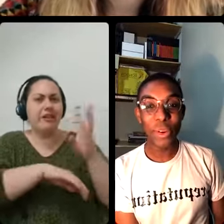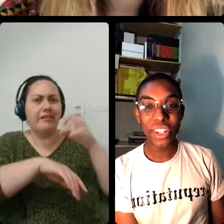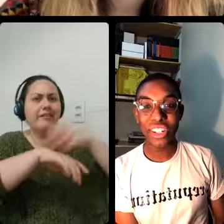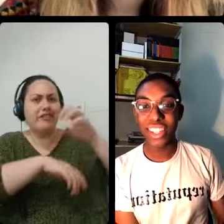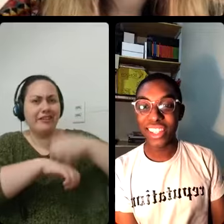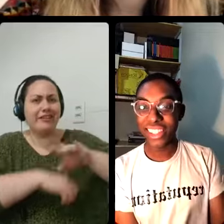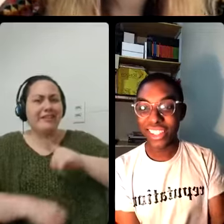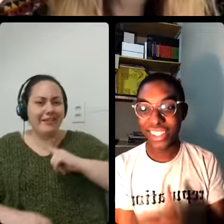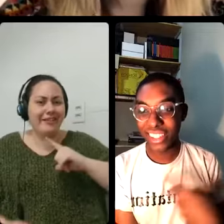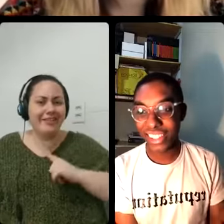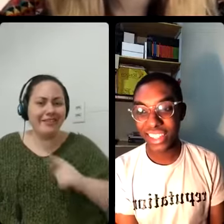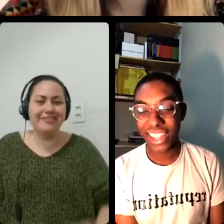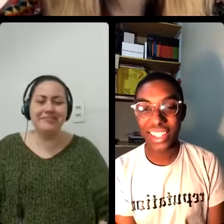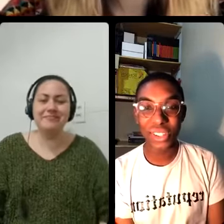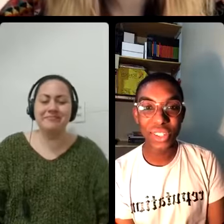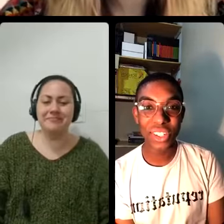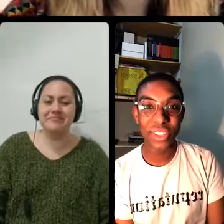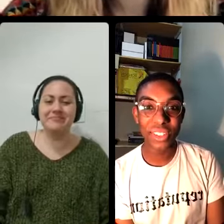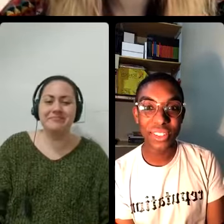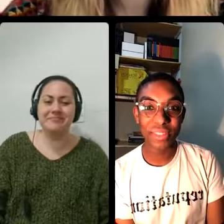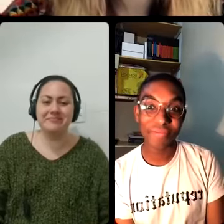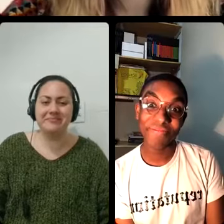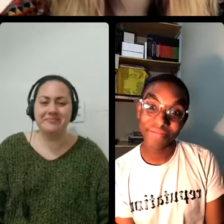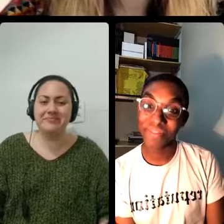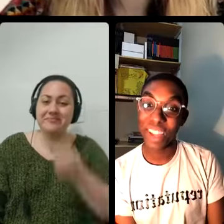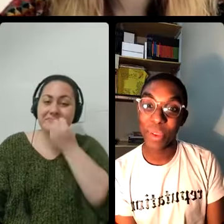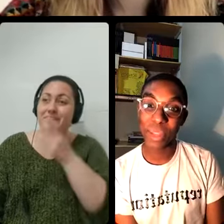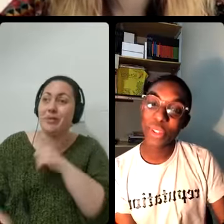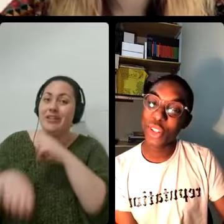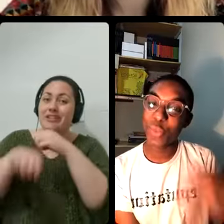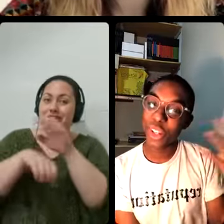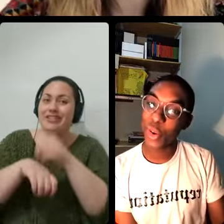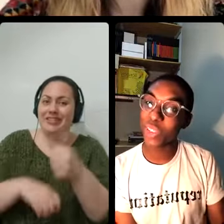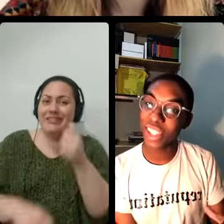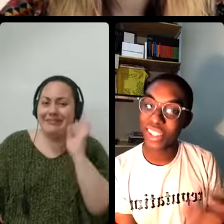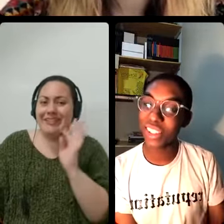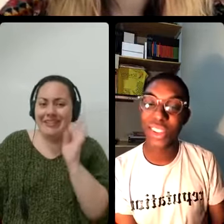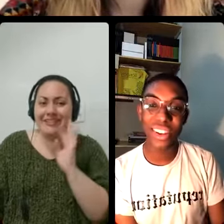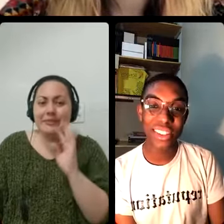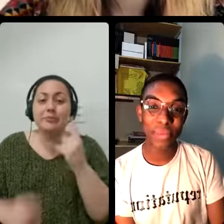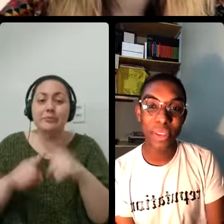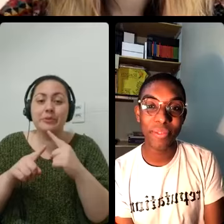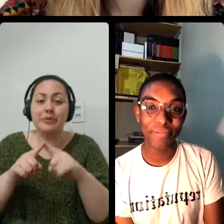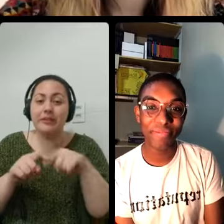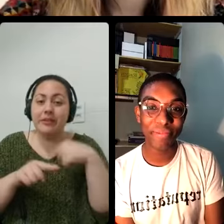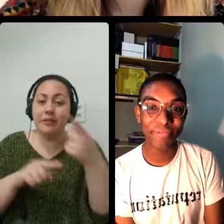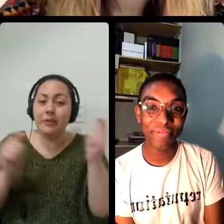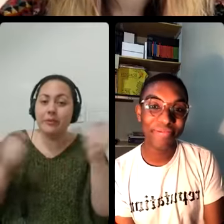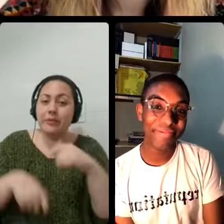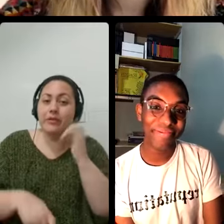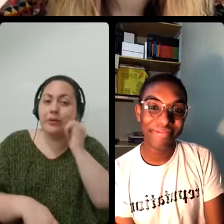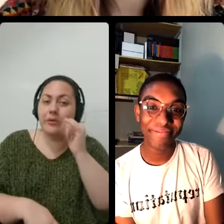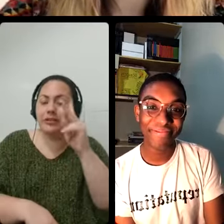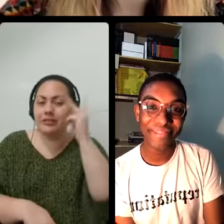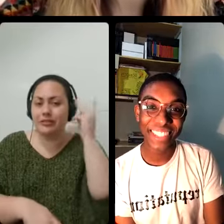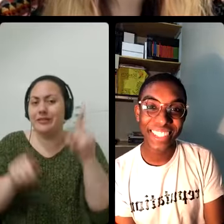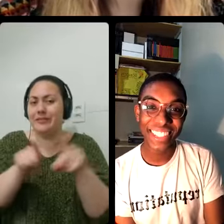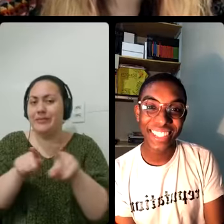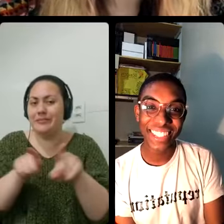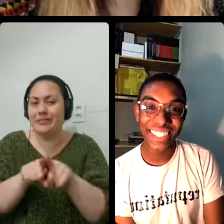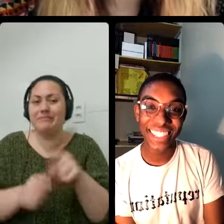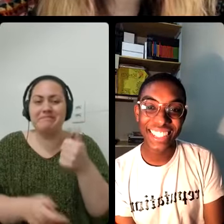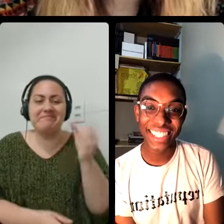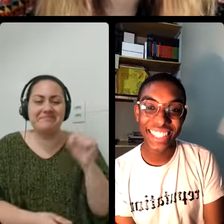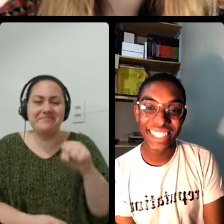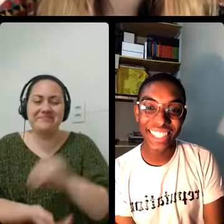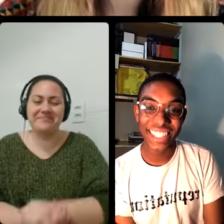sempre bom a gente ter essas sugestões, né? Porque depois a gente pode Sim. contar as histórias também. Sim,